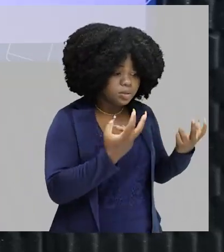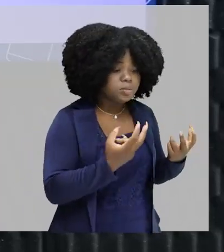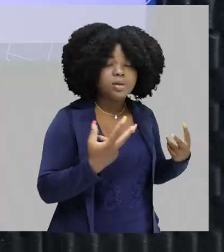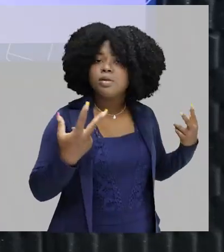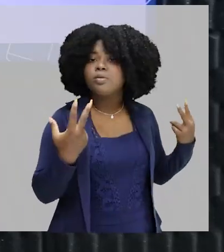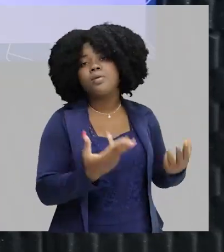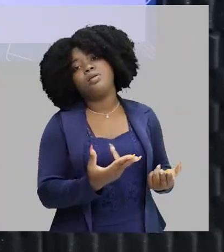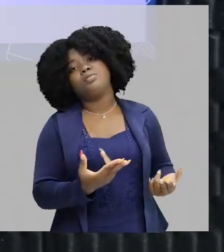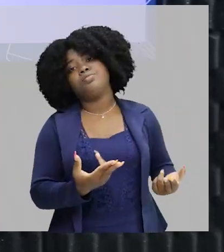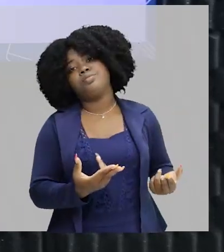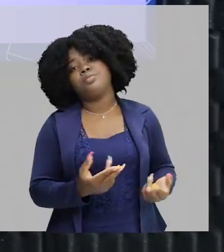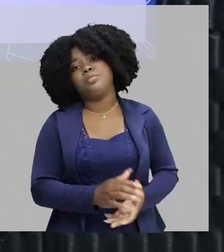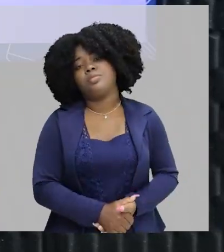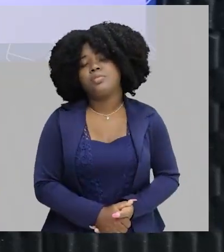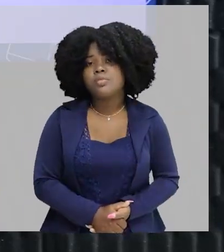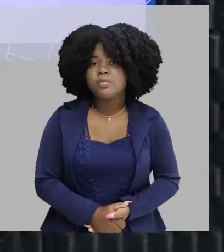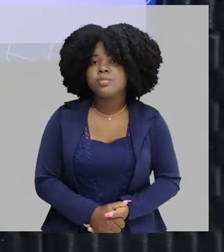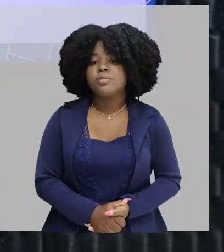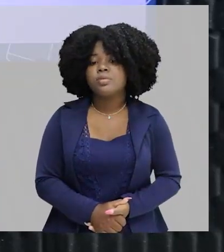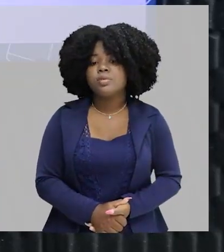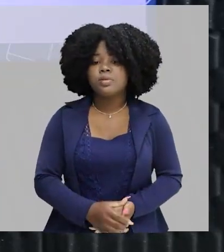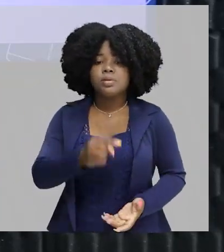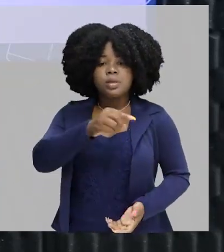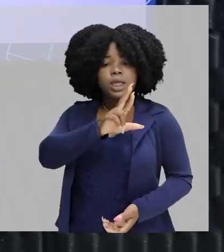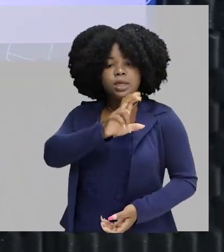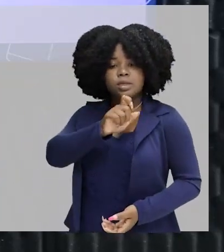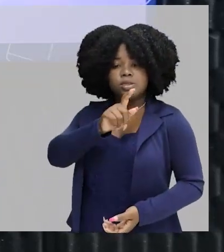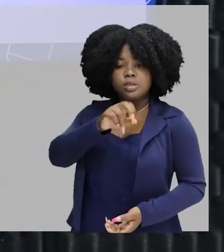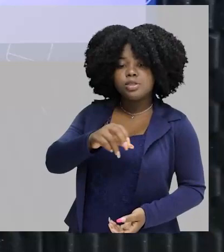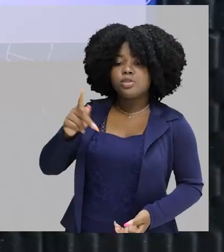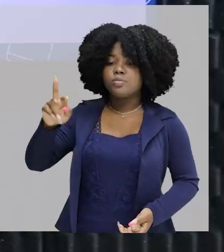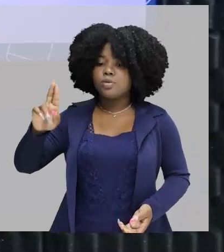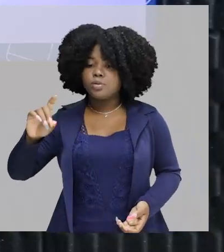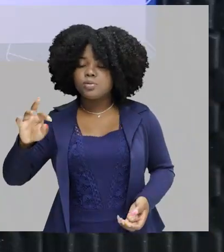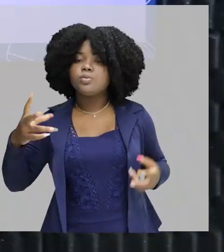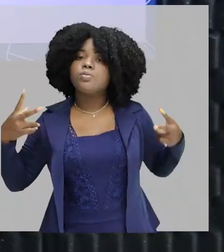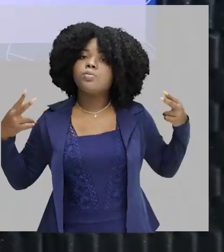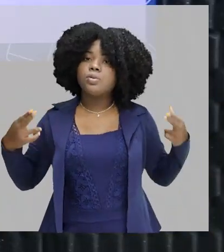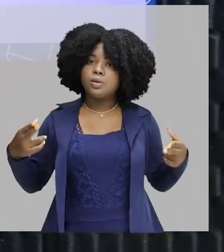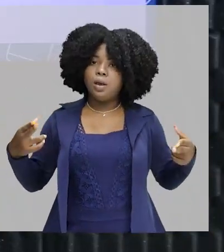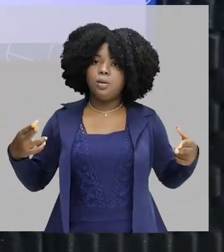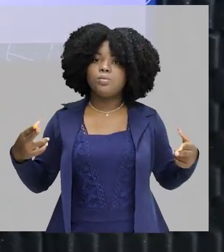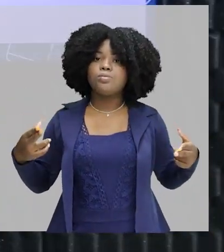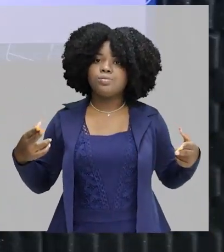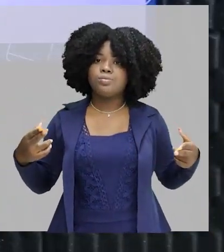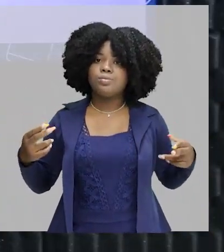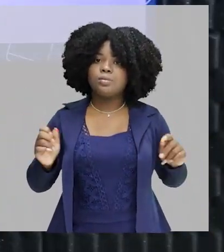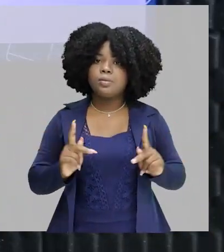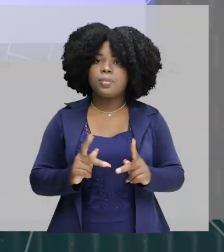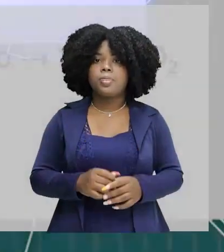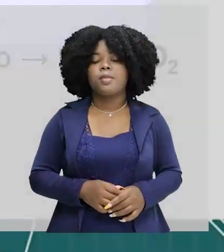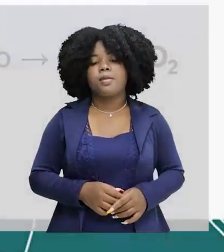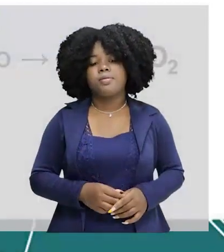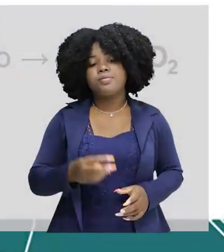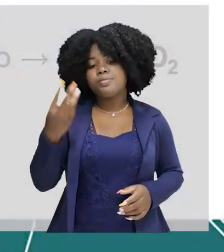de átomos, tanto no reagente quanto no produto. Beleza? Terceiro passo